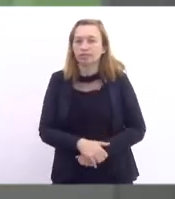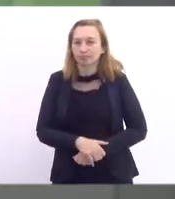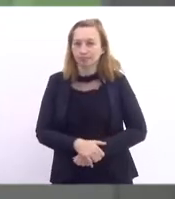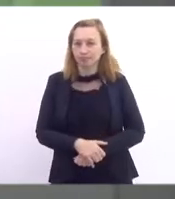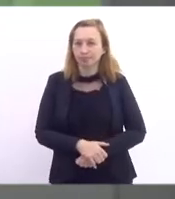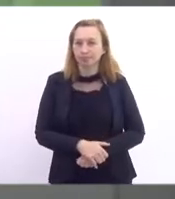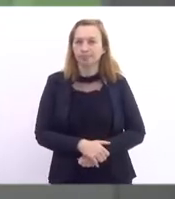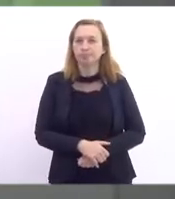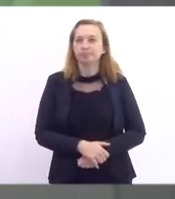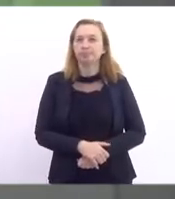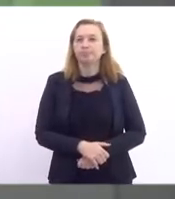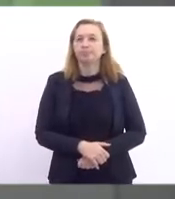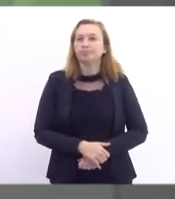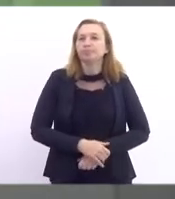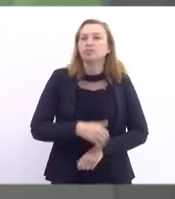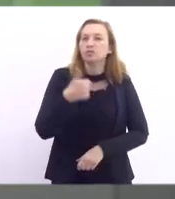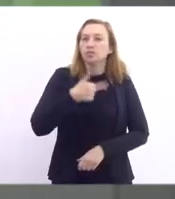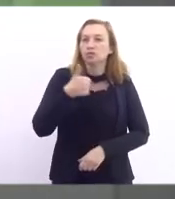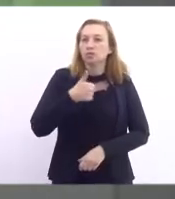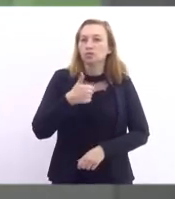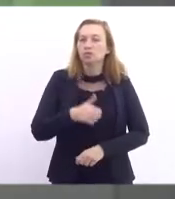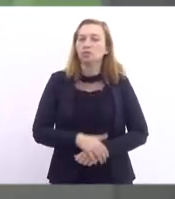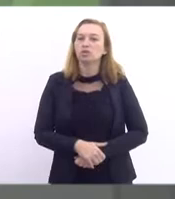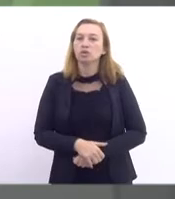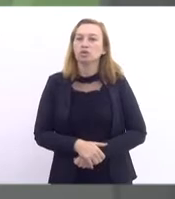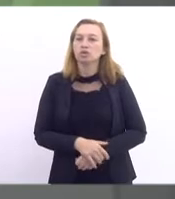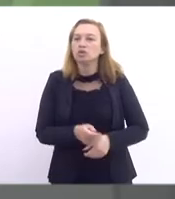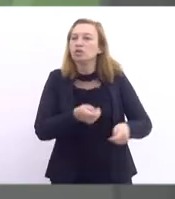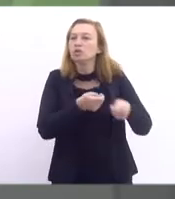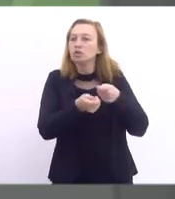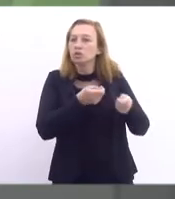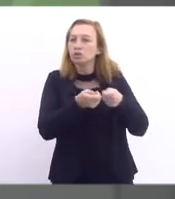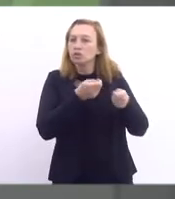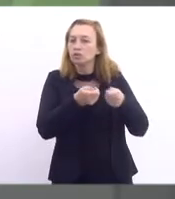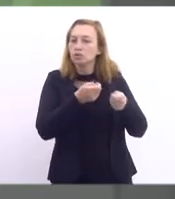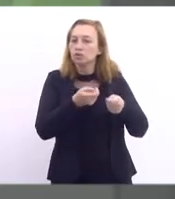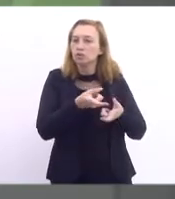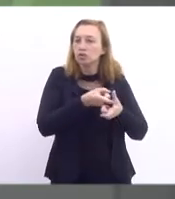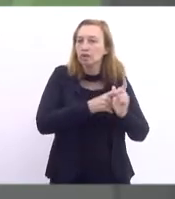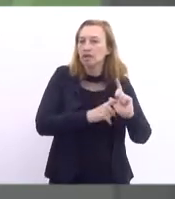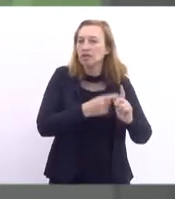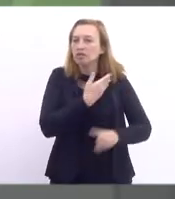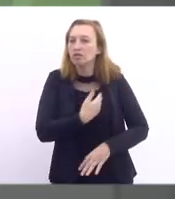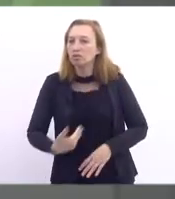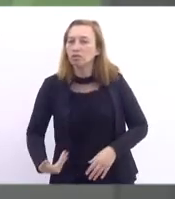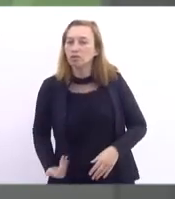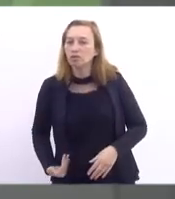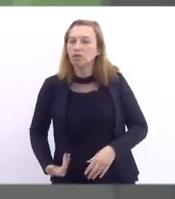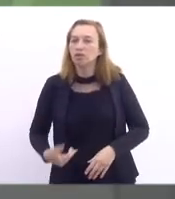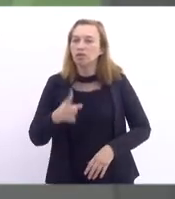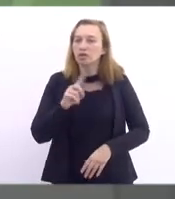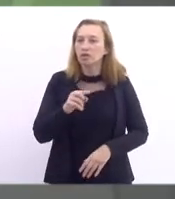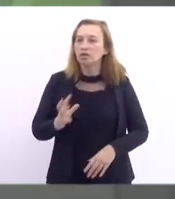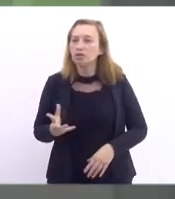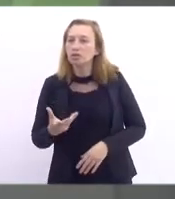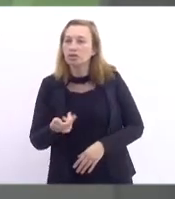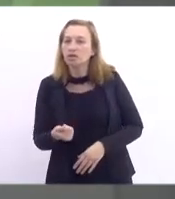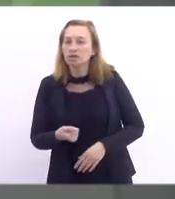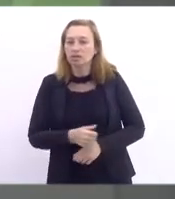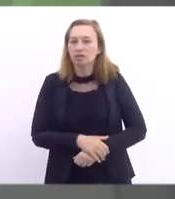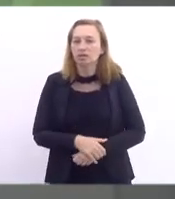é a questão Um seria os condutores aplicados sobre a dívida pública consolidade São eficazes